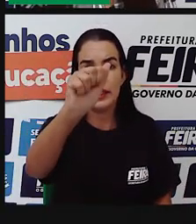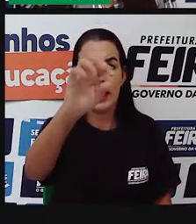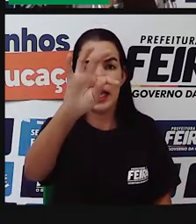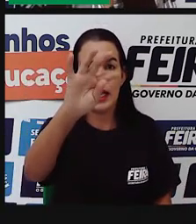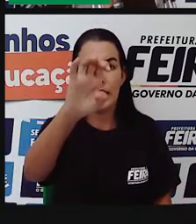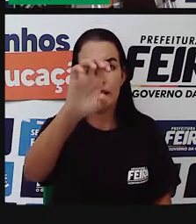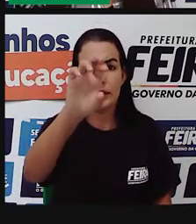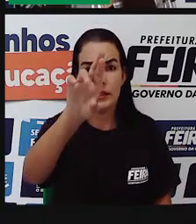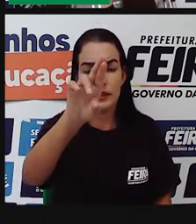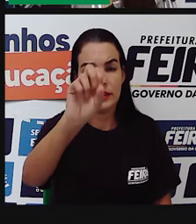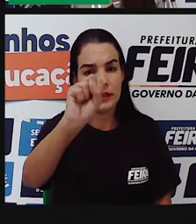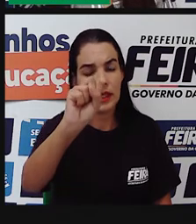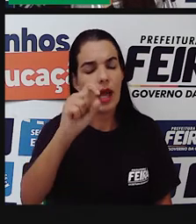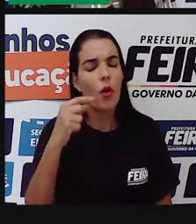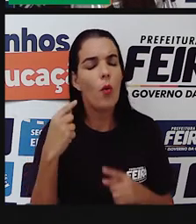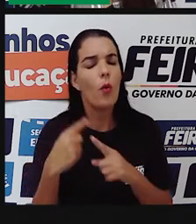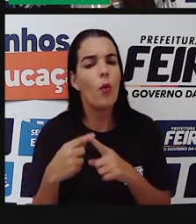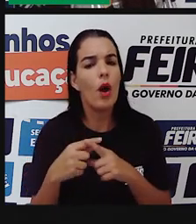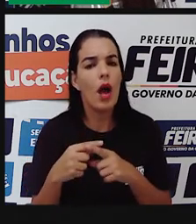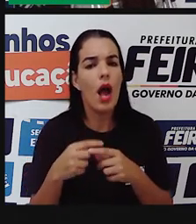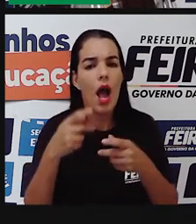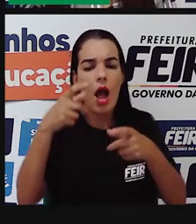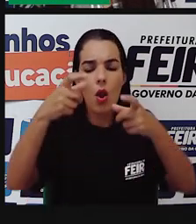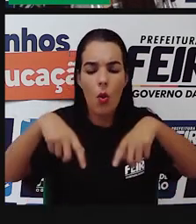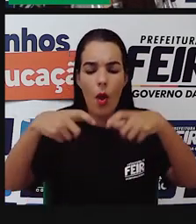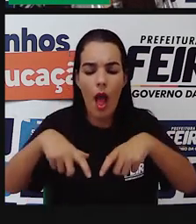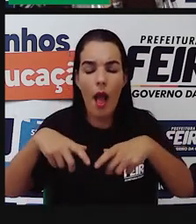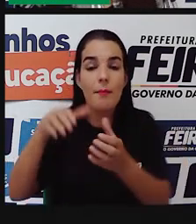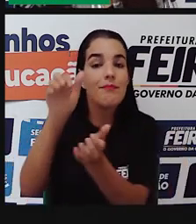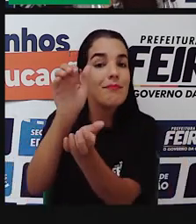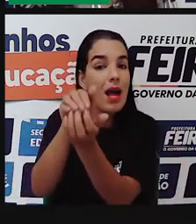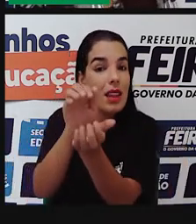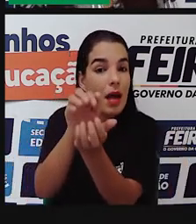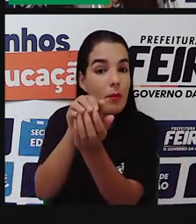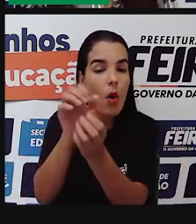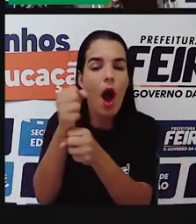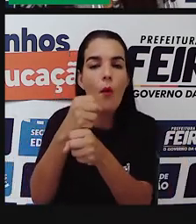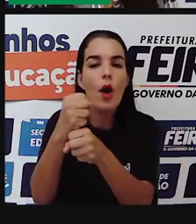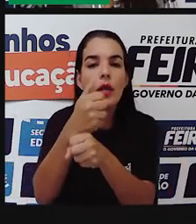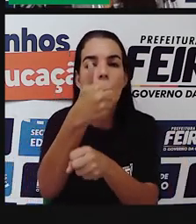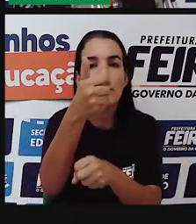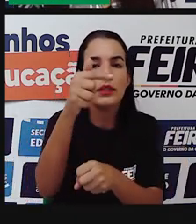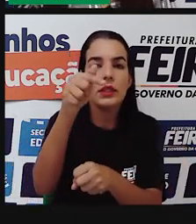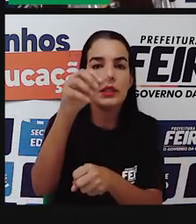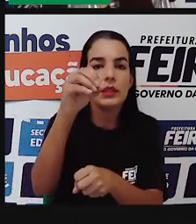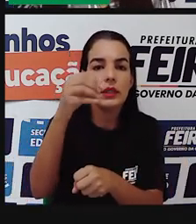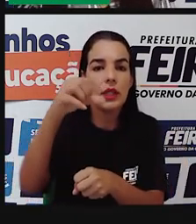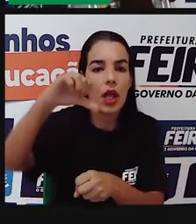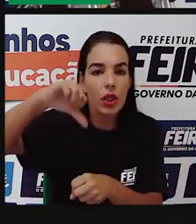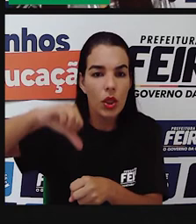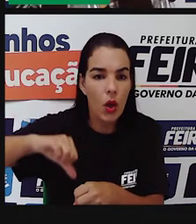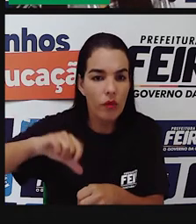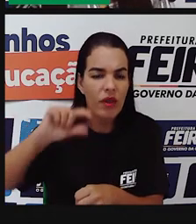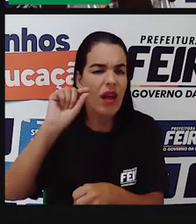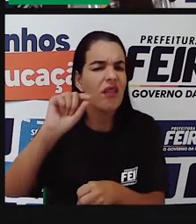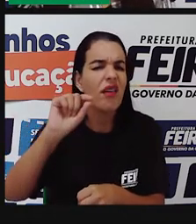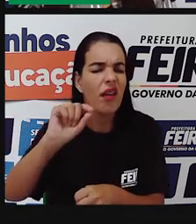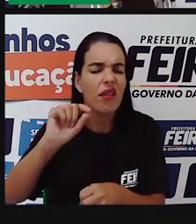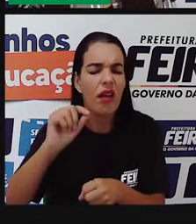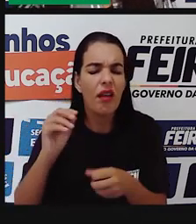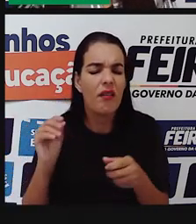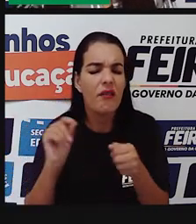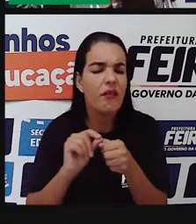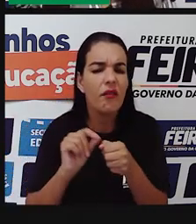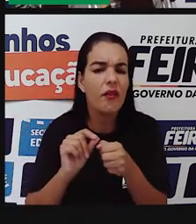e Recife, né? Em 1709. Quem que participou dessa revolta? Foram os comerciantes de Recife,